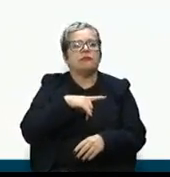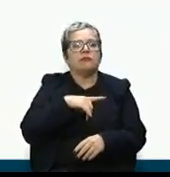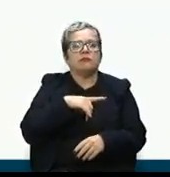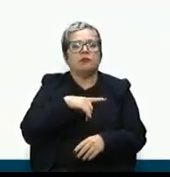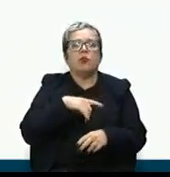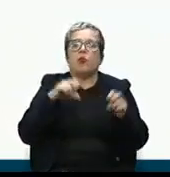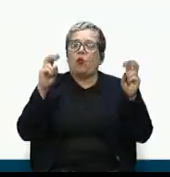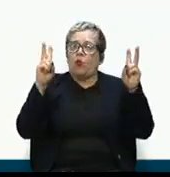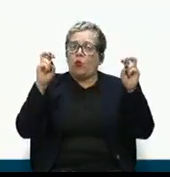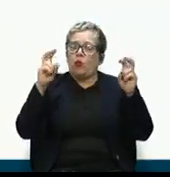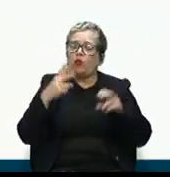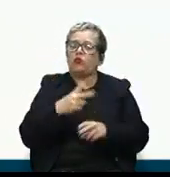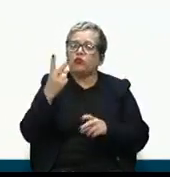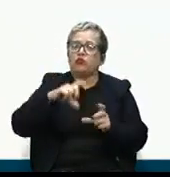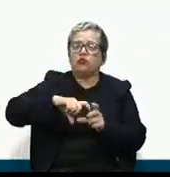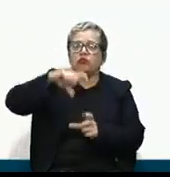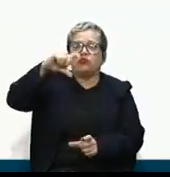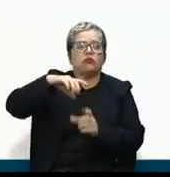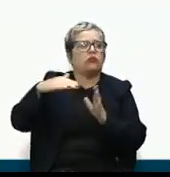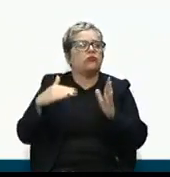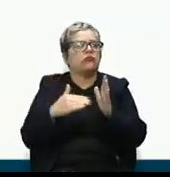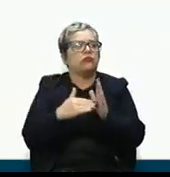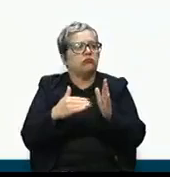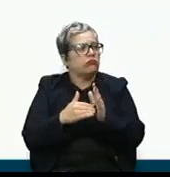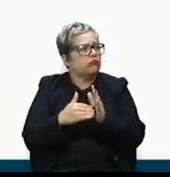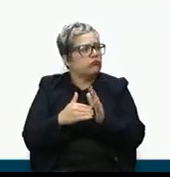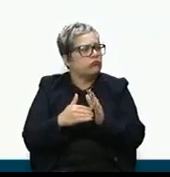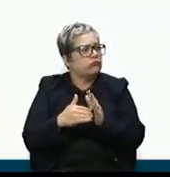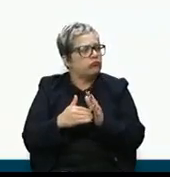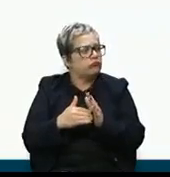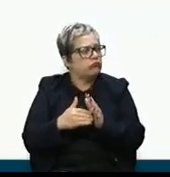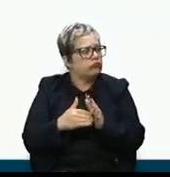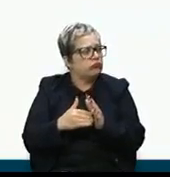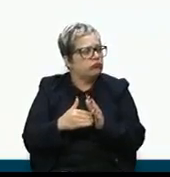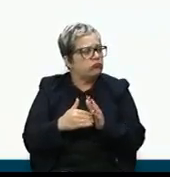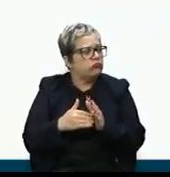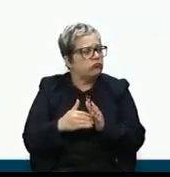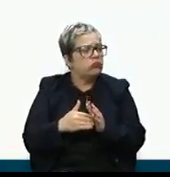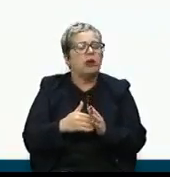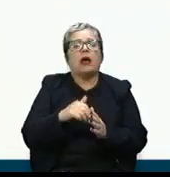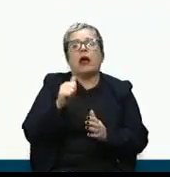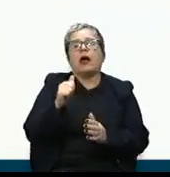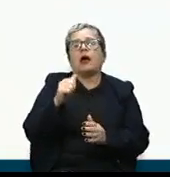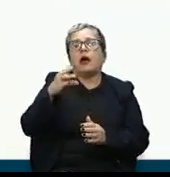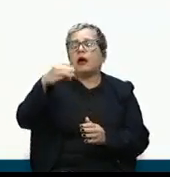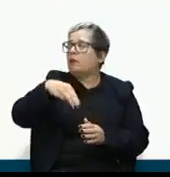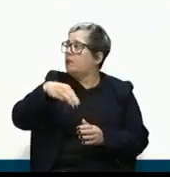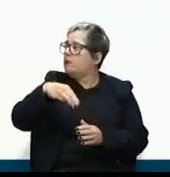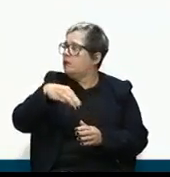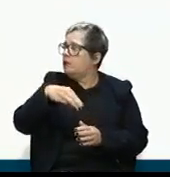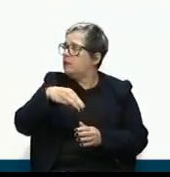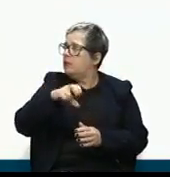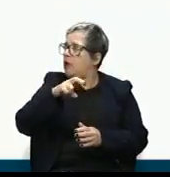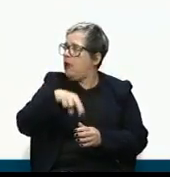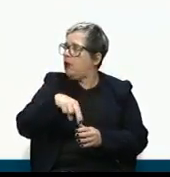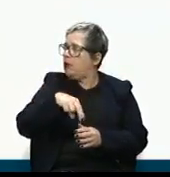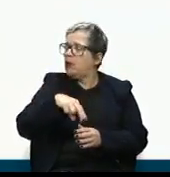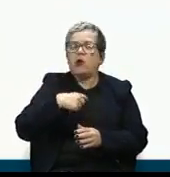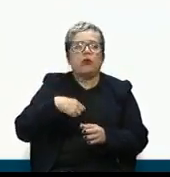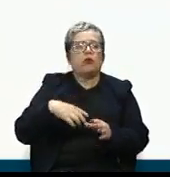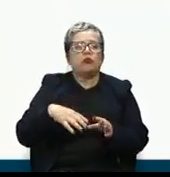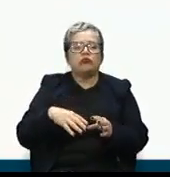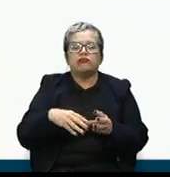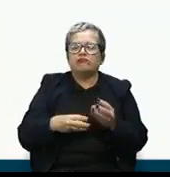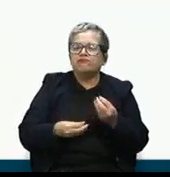da segunda coluna, até nós termos aqui o termo AM por N. Em geral, nós